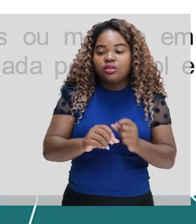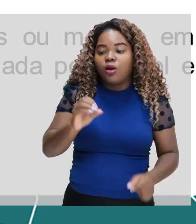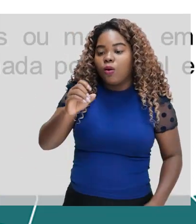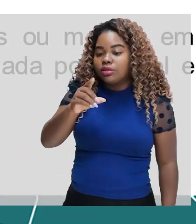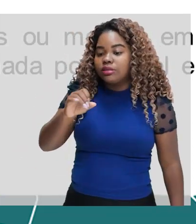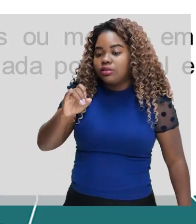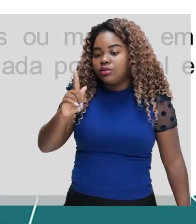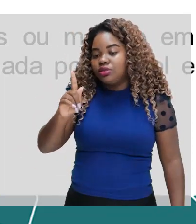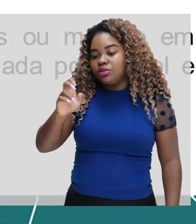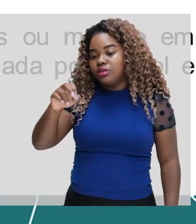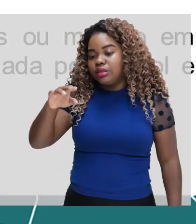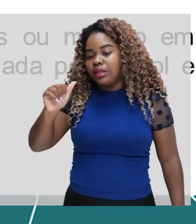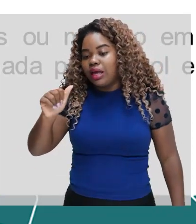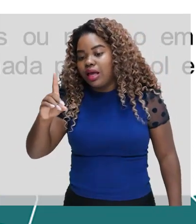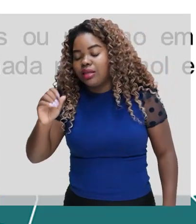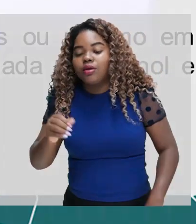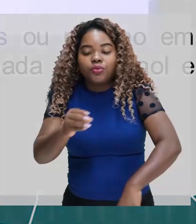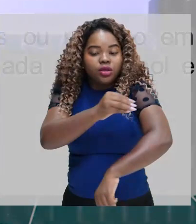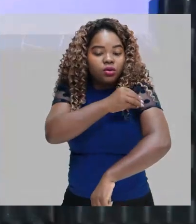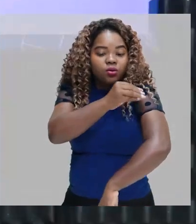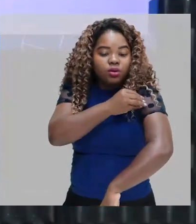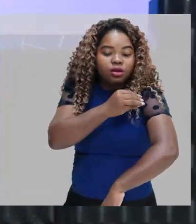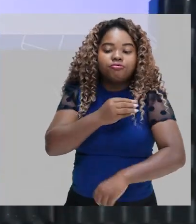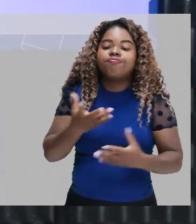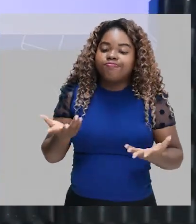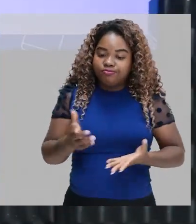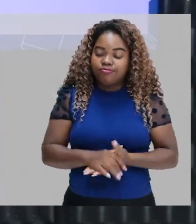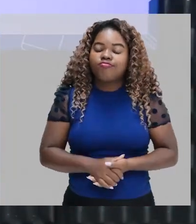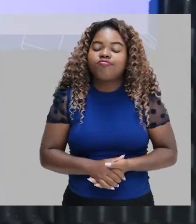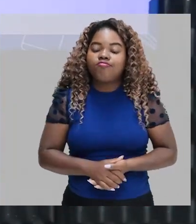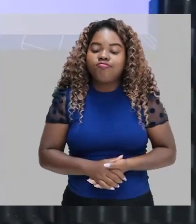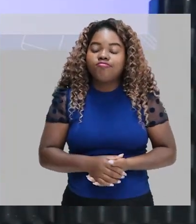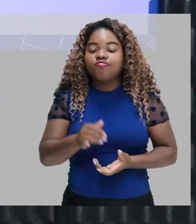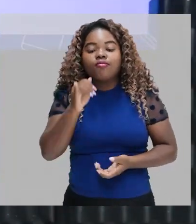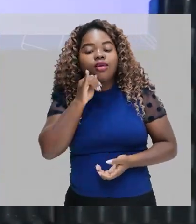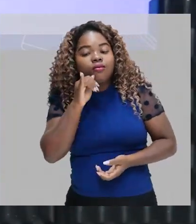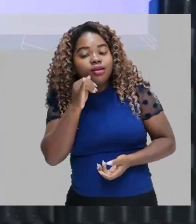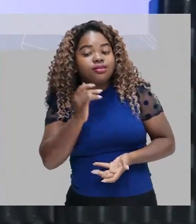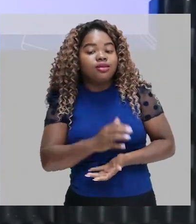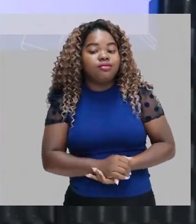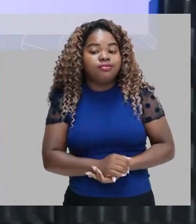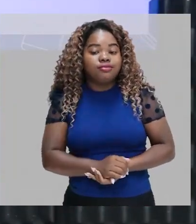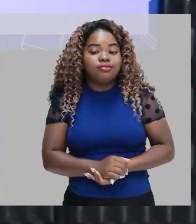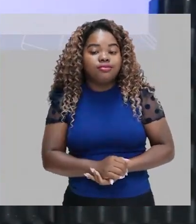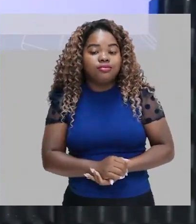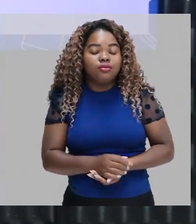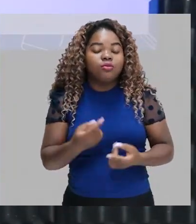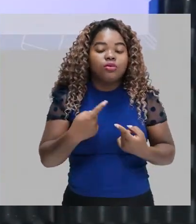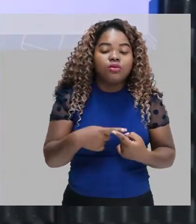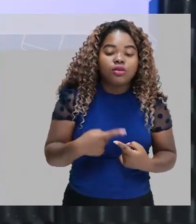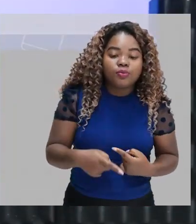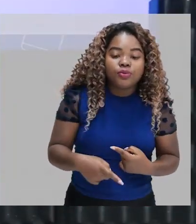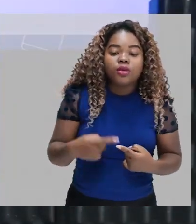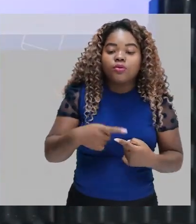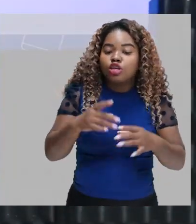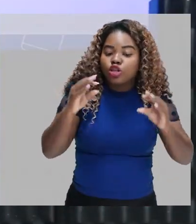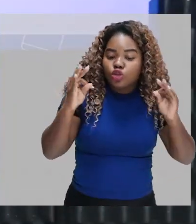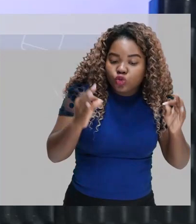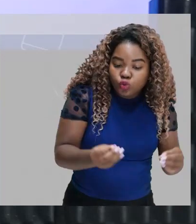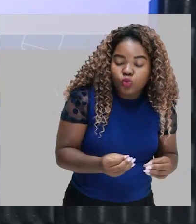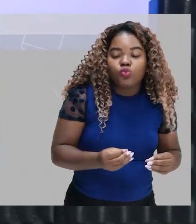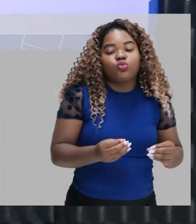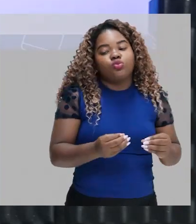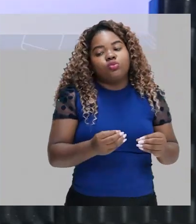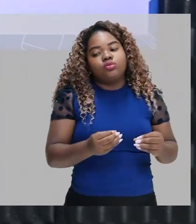o álcool doméstico, são exemplos de soluções líquidas. Por quê? Porque todos os componentes